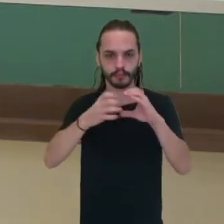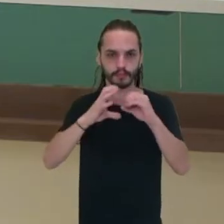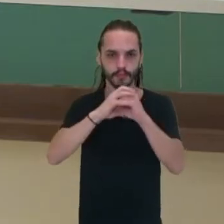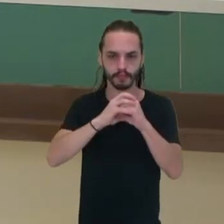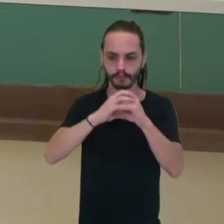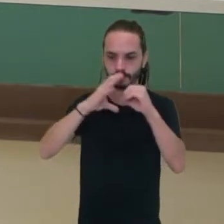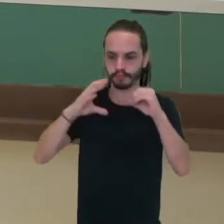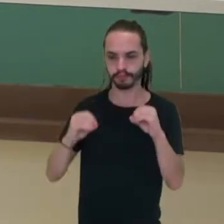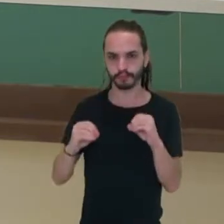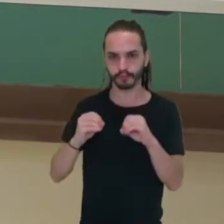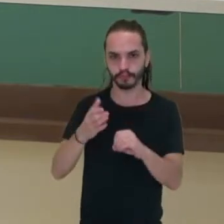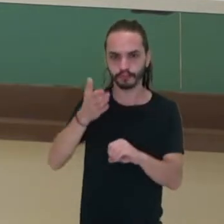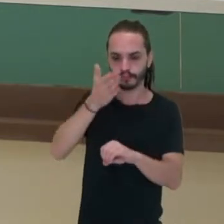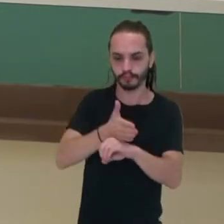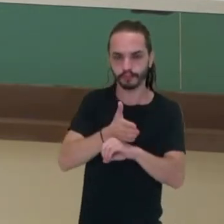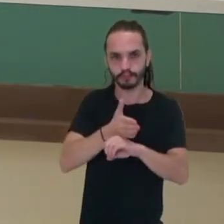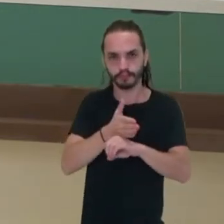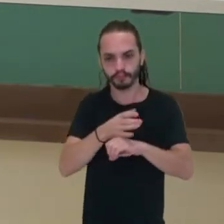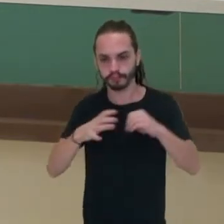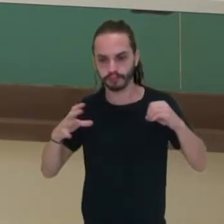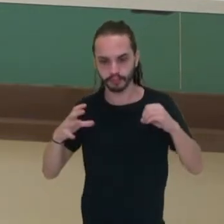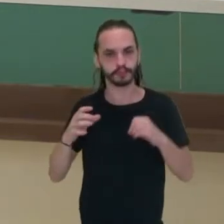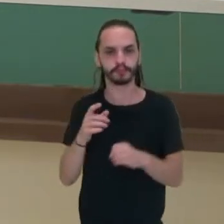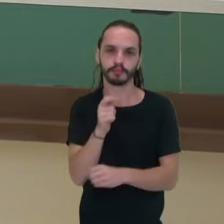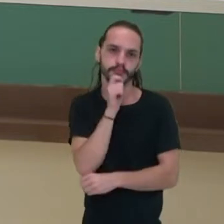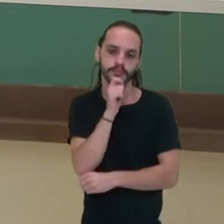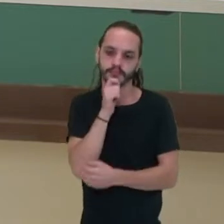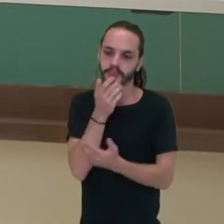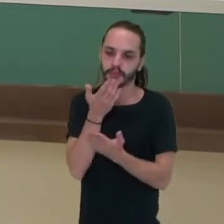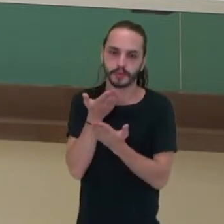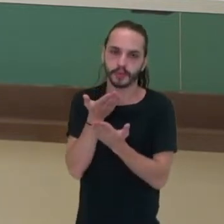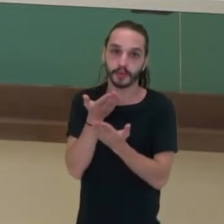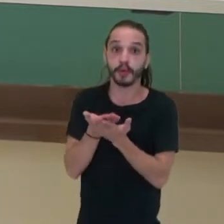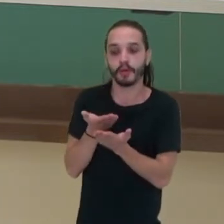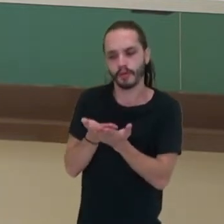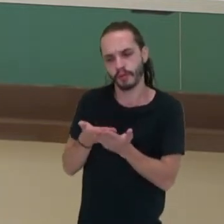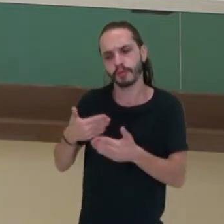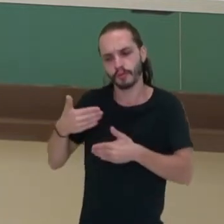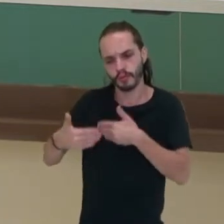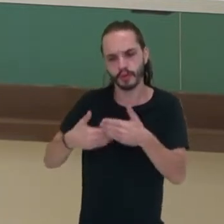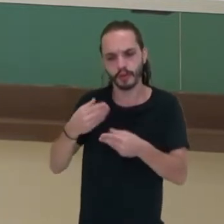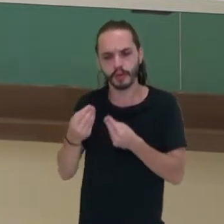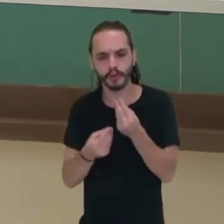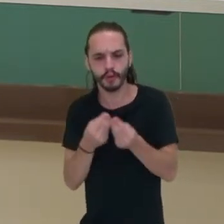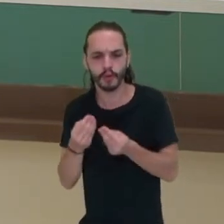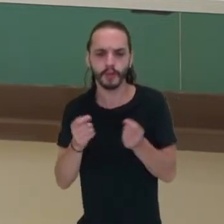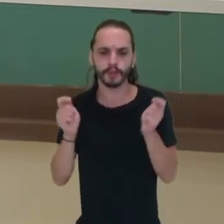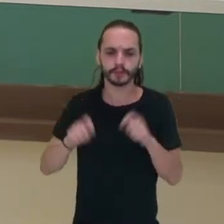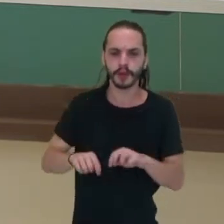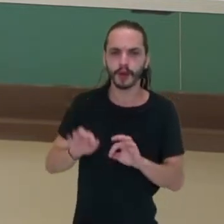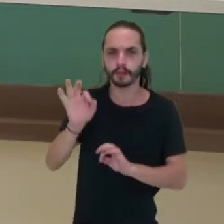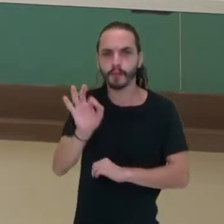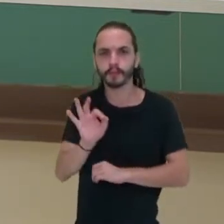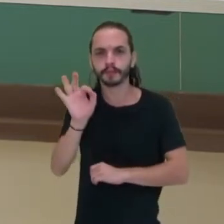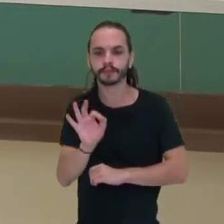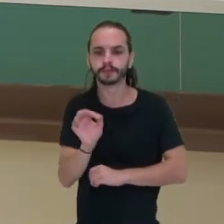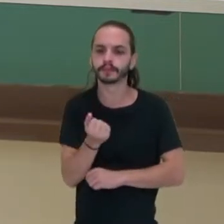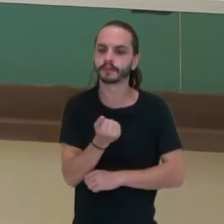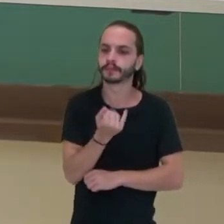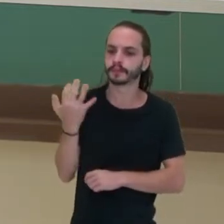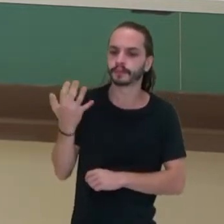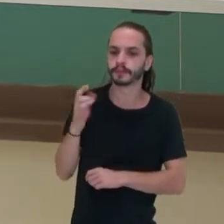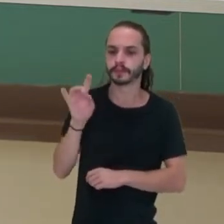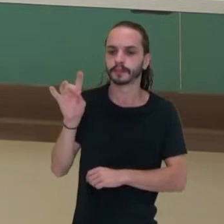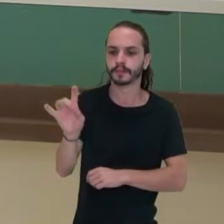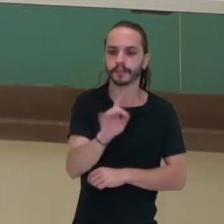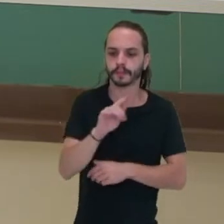ele conhecia, fez estudos basicamente ali sobre a transmissão, as probabilidades, as quantidades, né, em